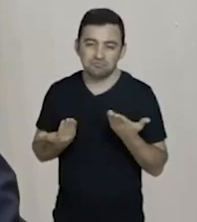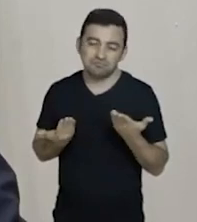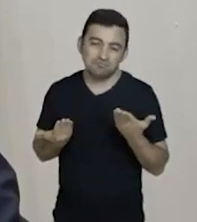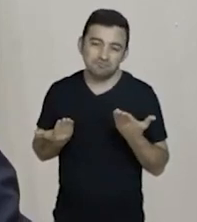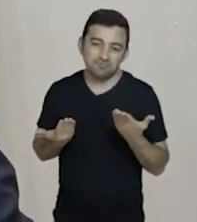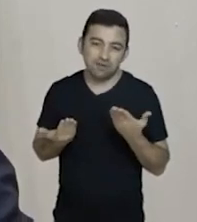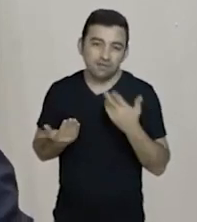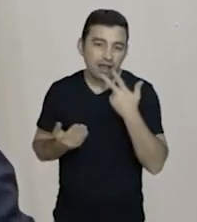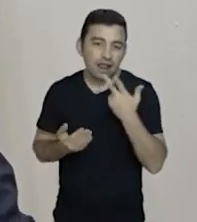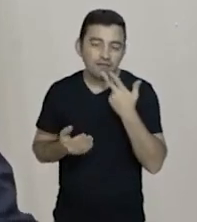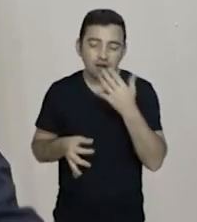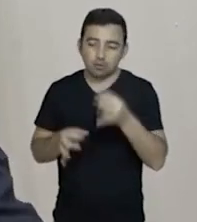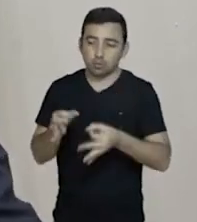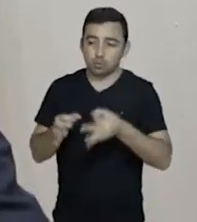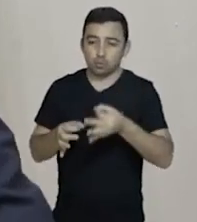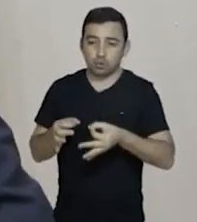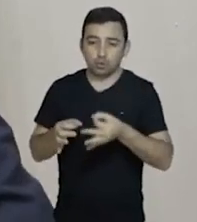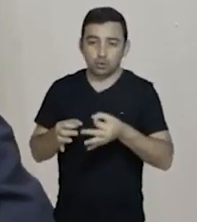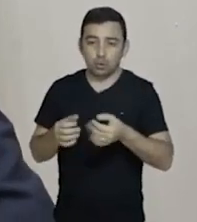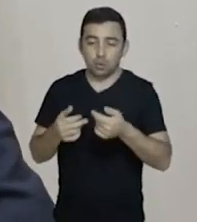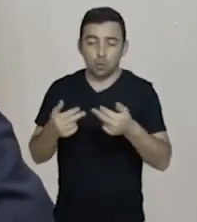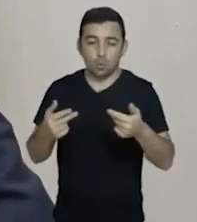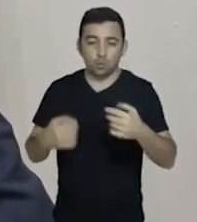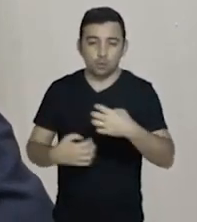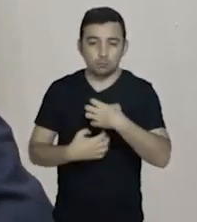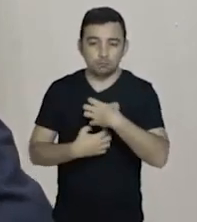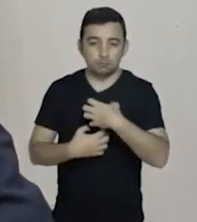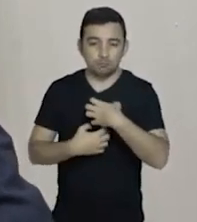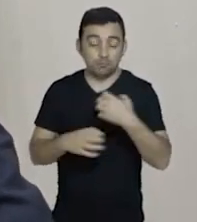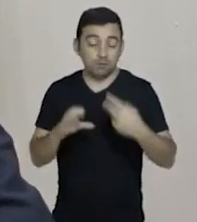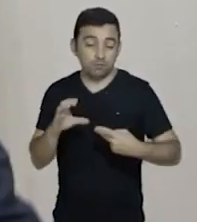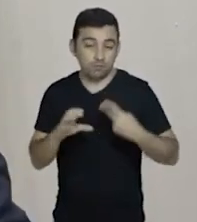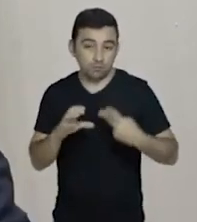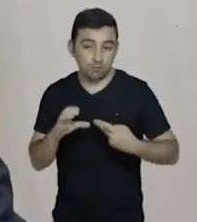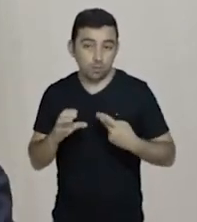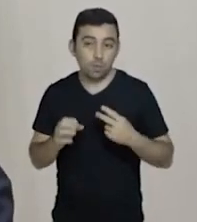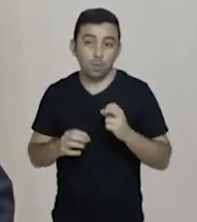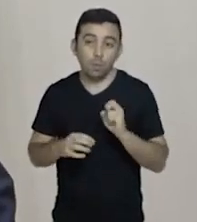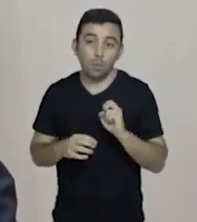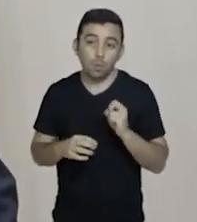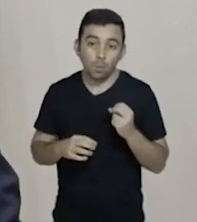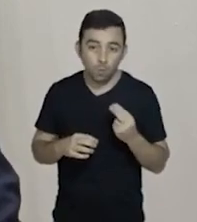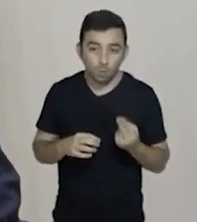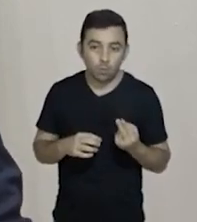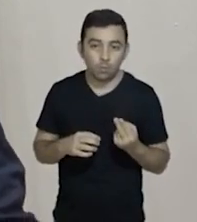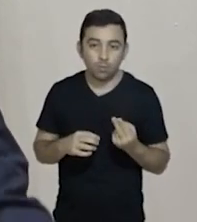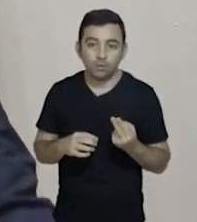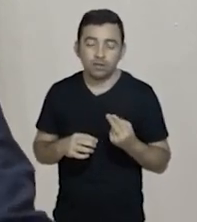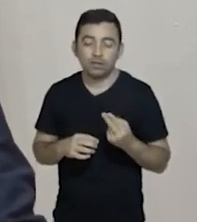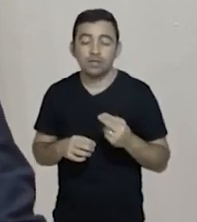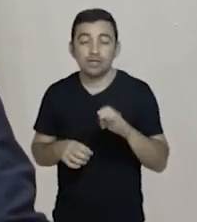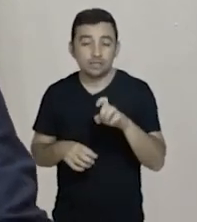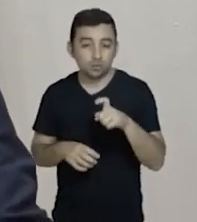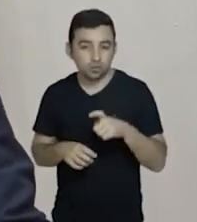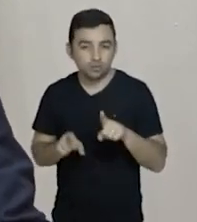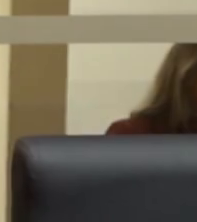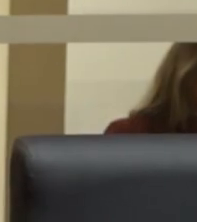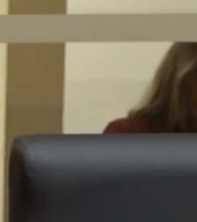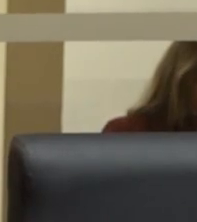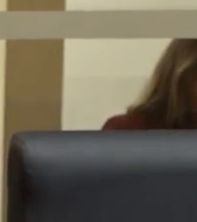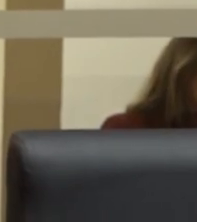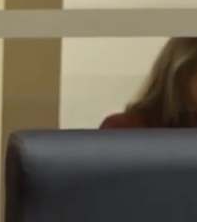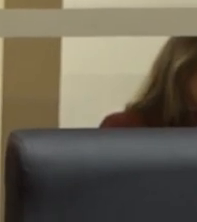emitir juízo em relação à postura tanto da Câmara de Vereadores tanto quanto do executivo de minha cidade